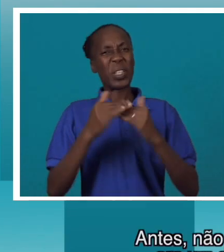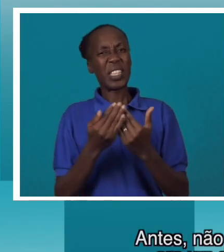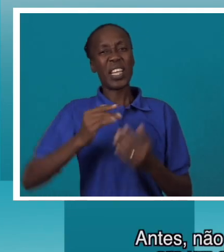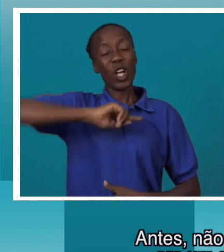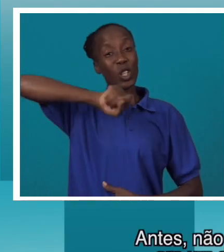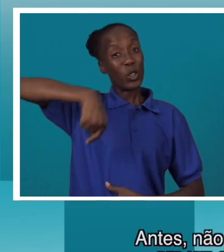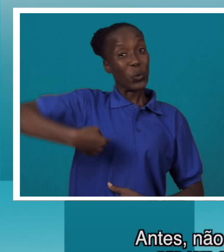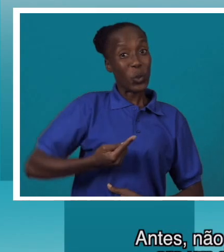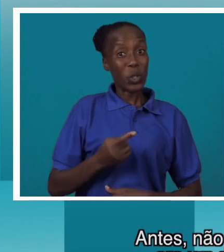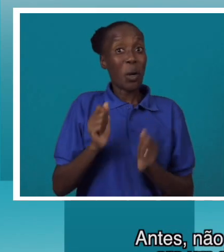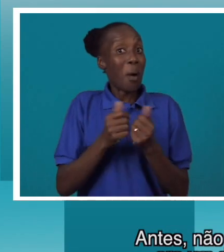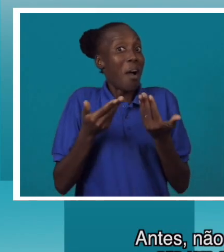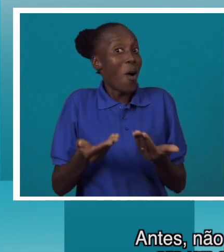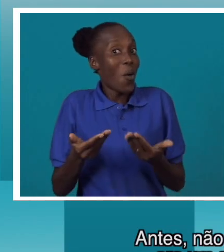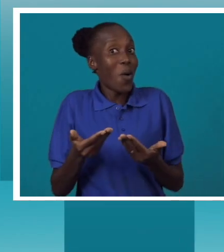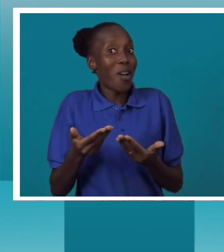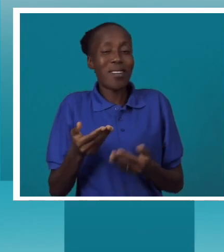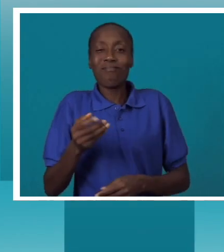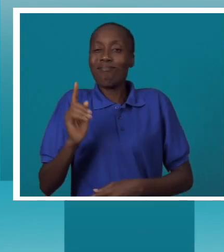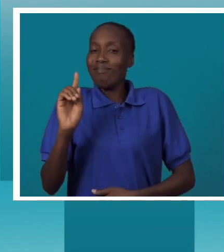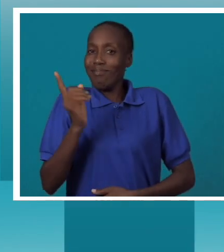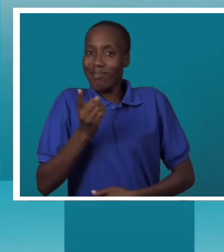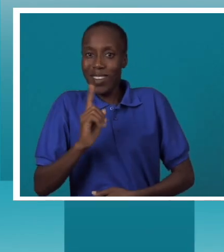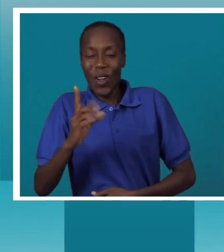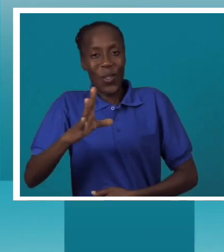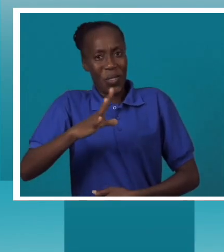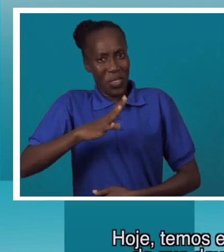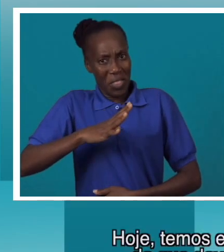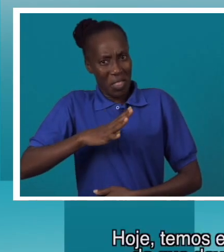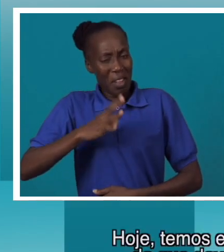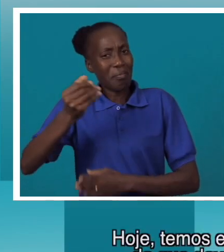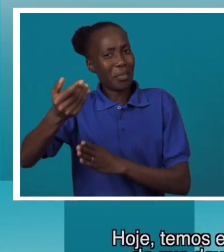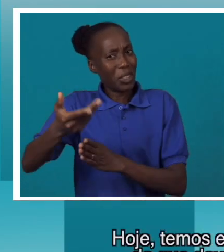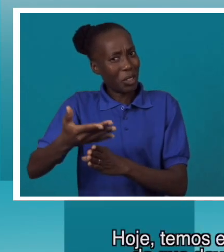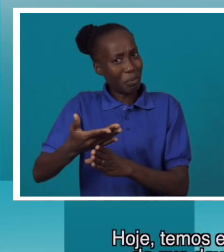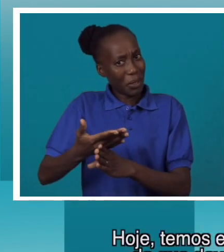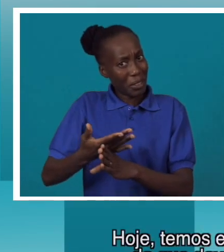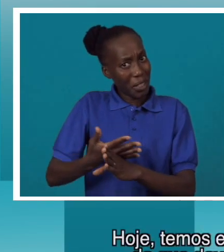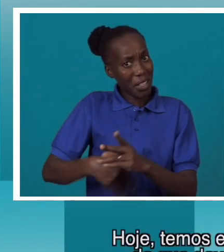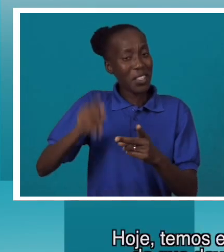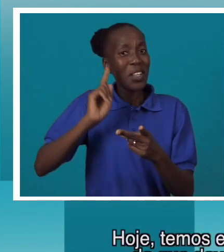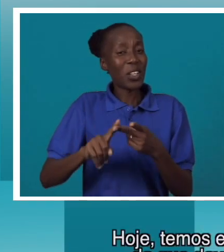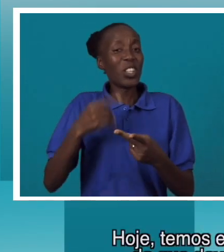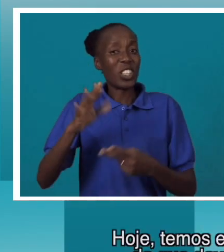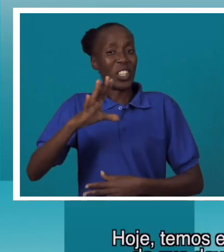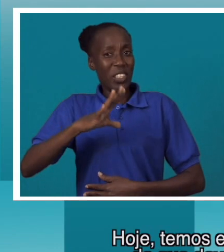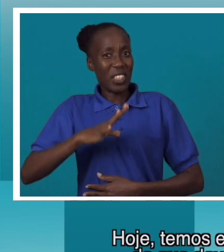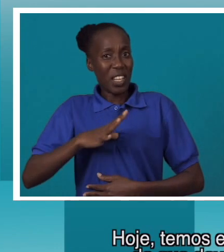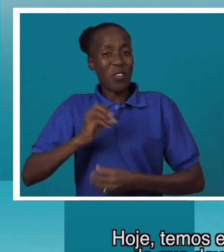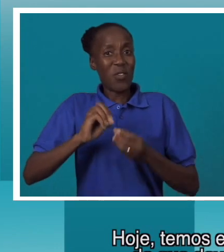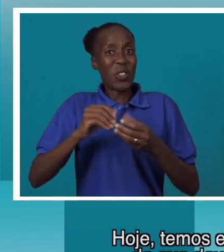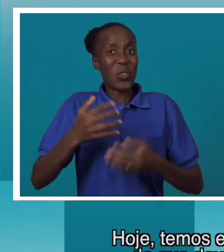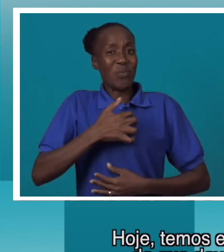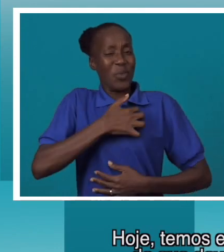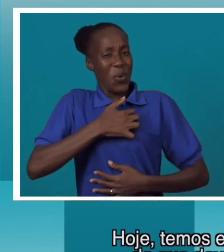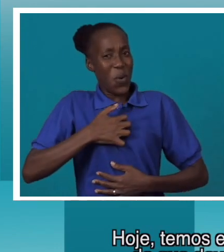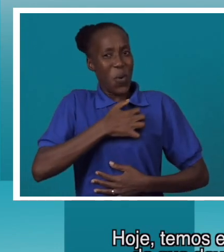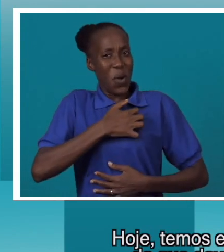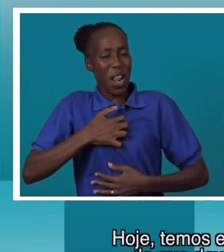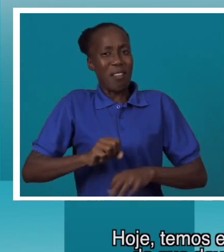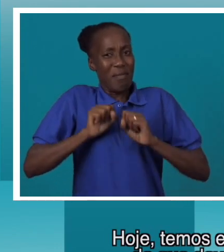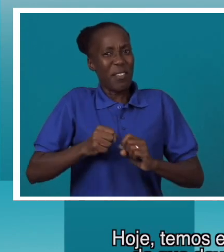é um dia de todas nós mas hoje não hoje temos sim experiências hoje estamos sim